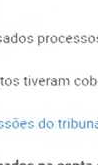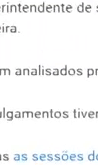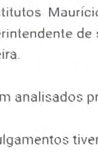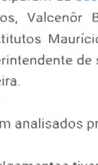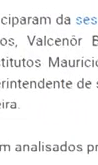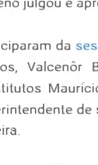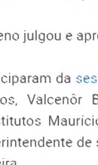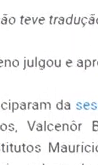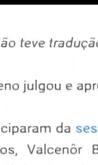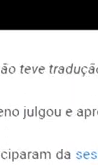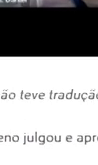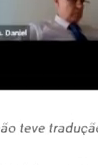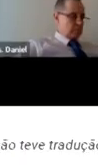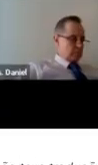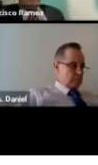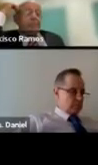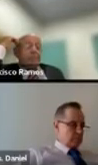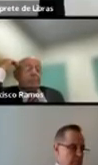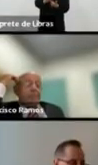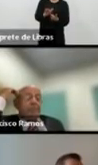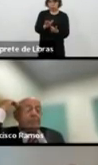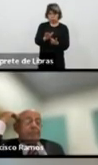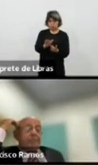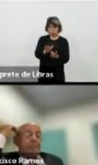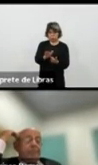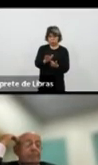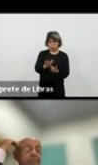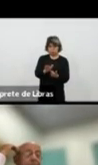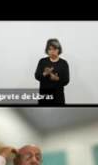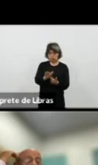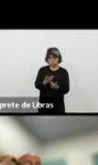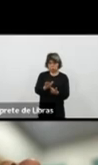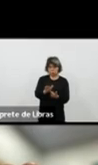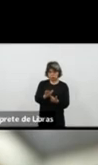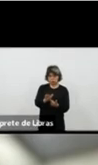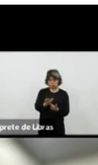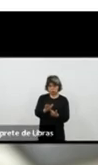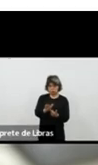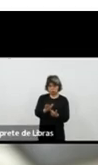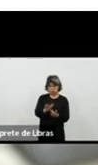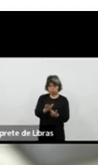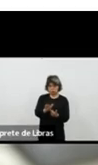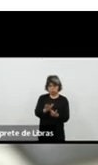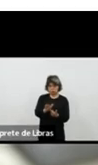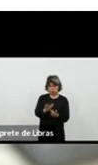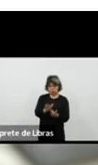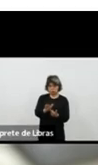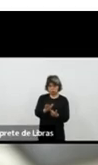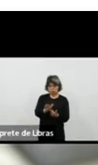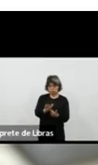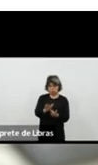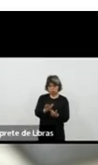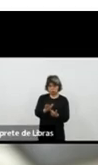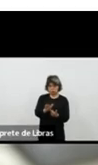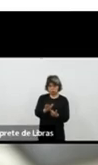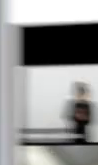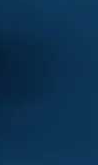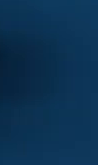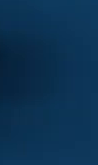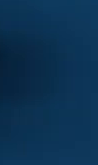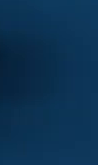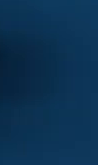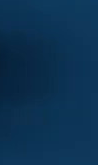O Pleno do Tribunal de Contas dos Municípios do Estado de Goiás aprovou 34 processos nesta quarta-feira, 21 de